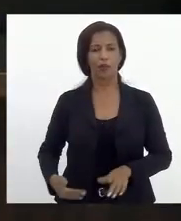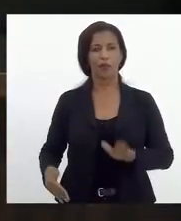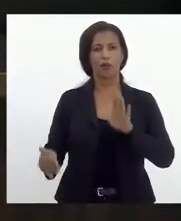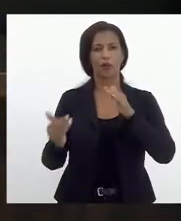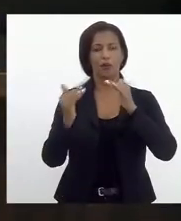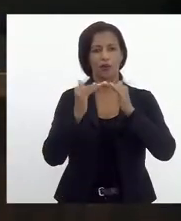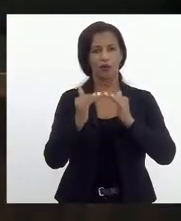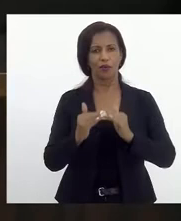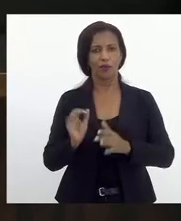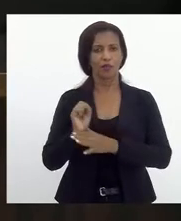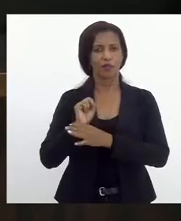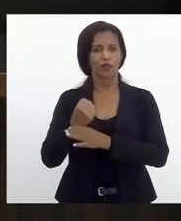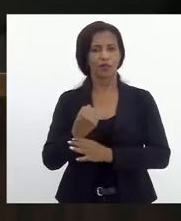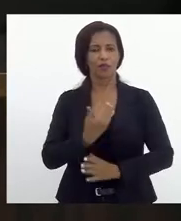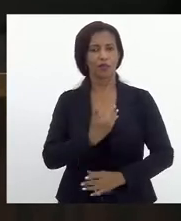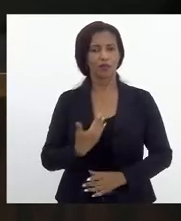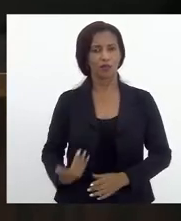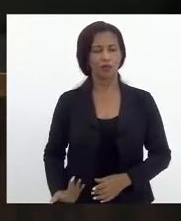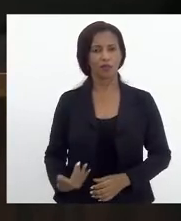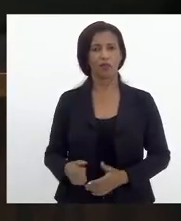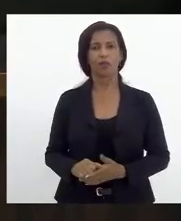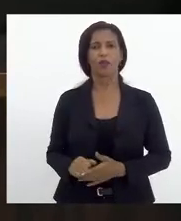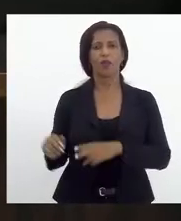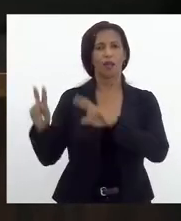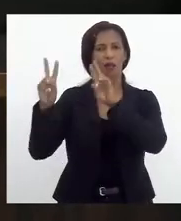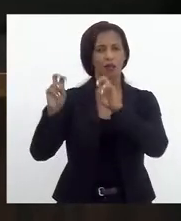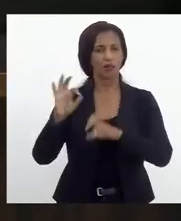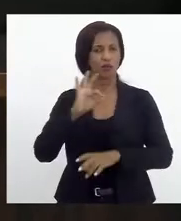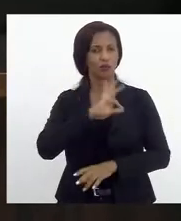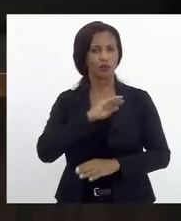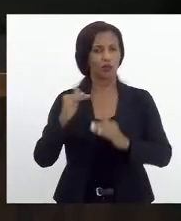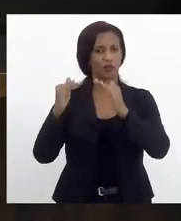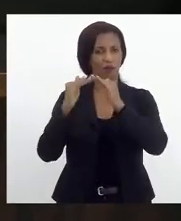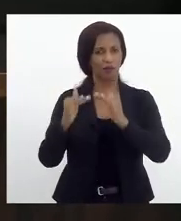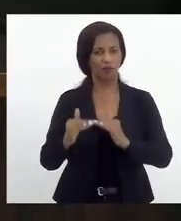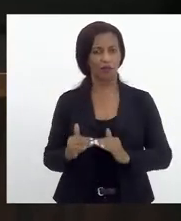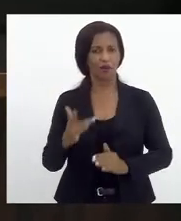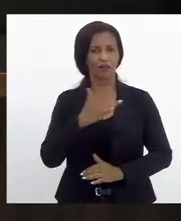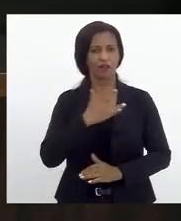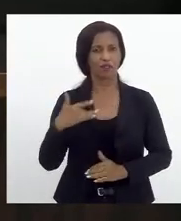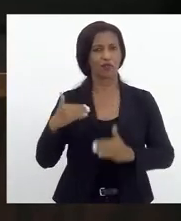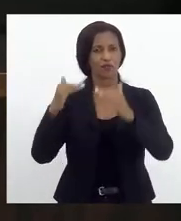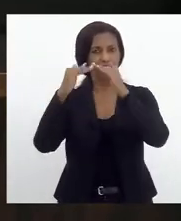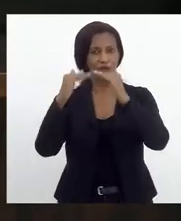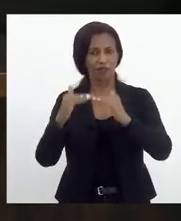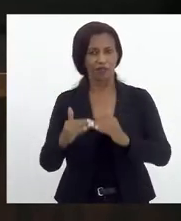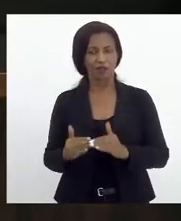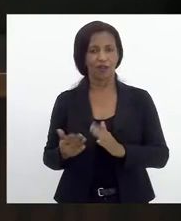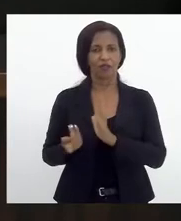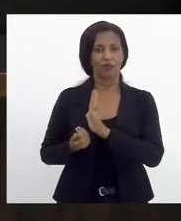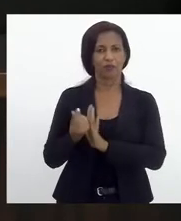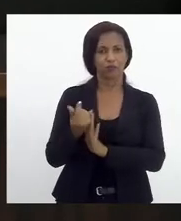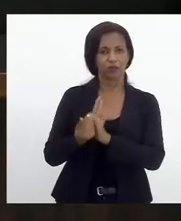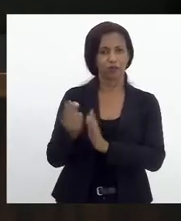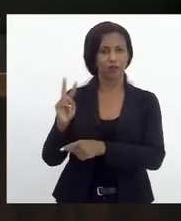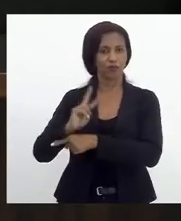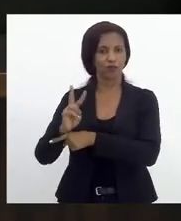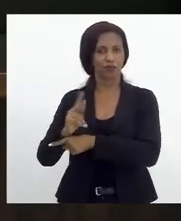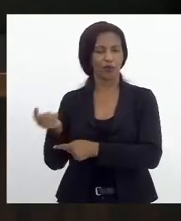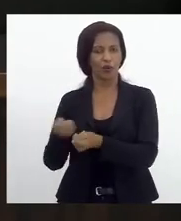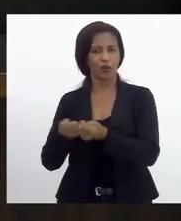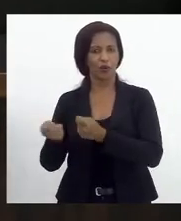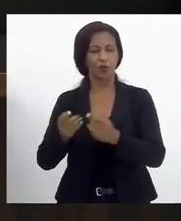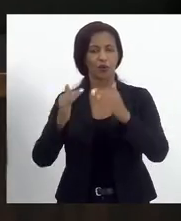favorável, segurança pública, assuntos de polícia favorável, saúde é favorável, de orçamento, finanças, fiscalização financeira e